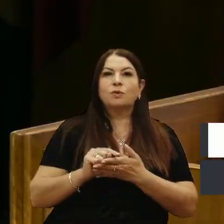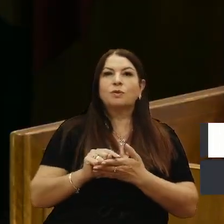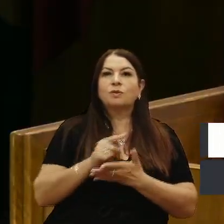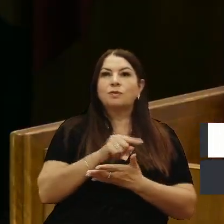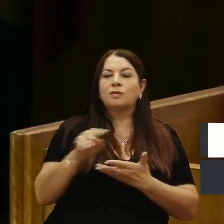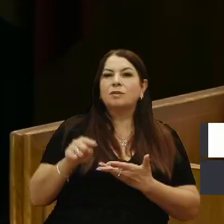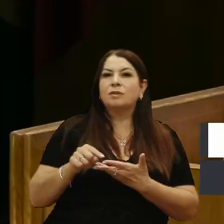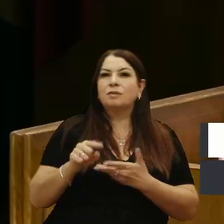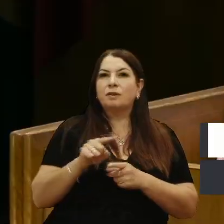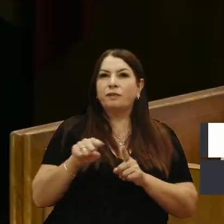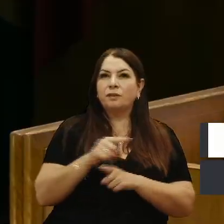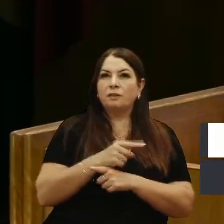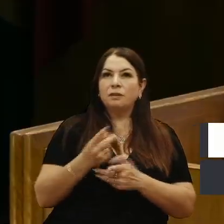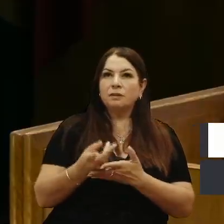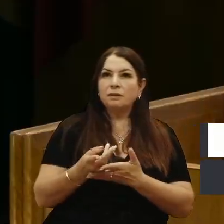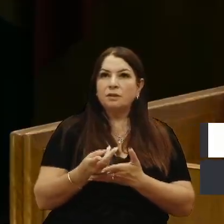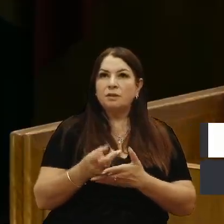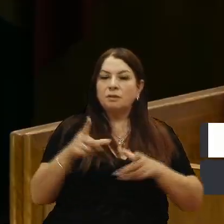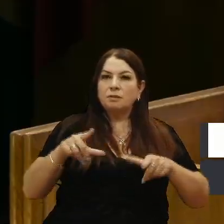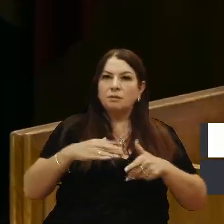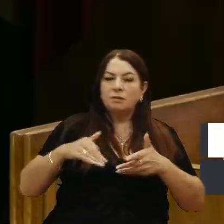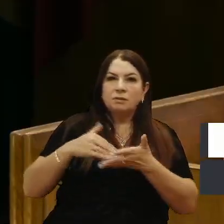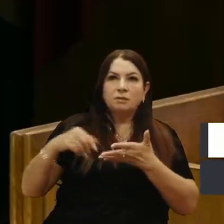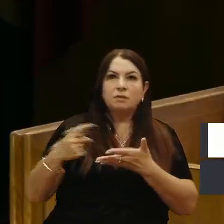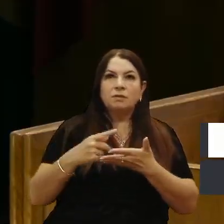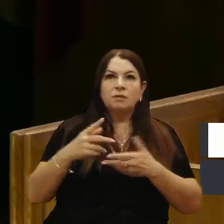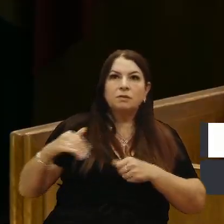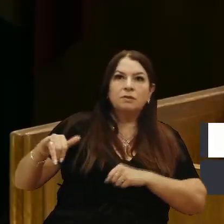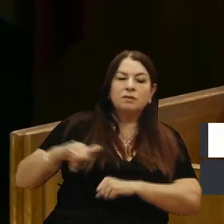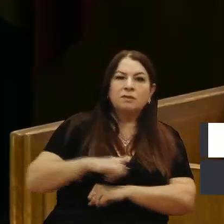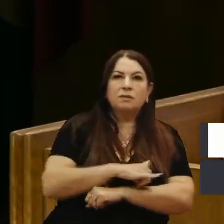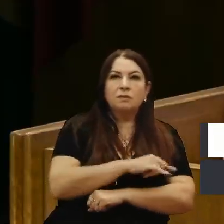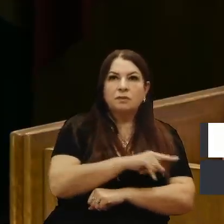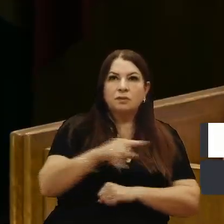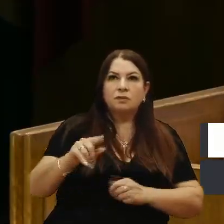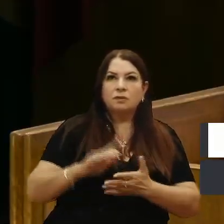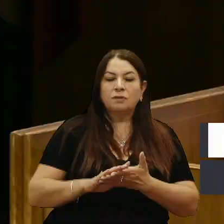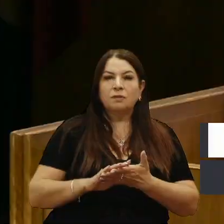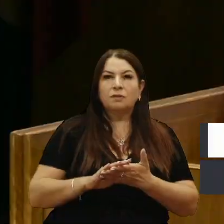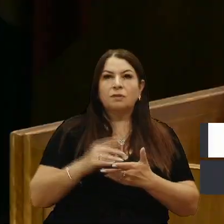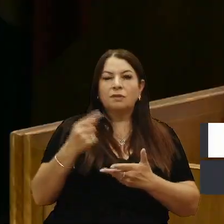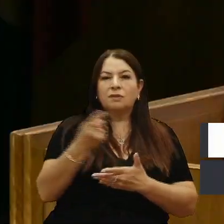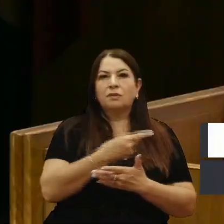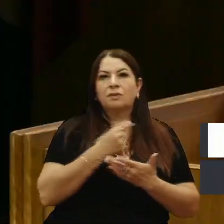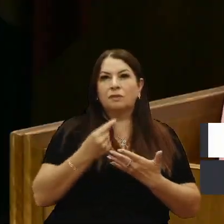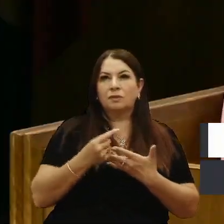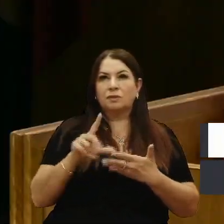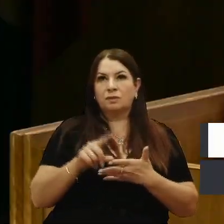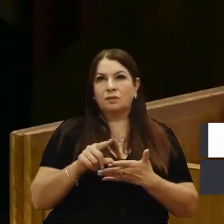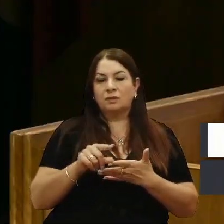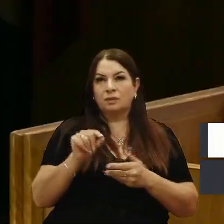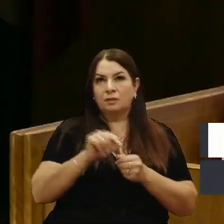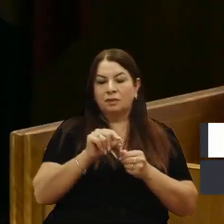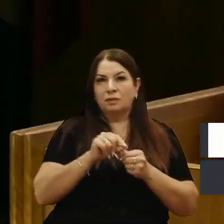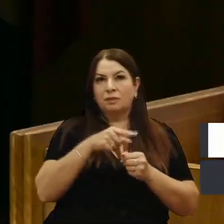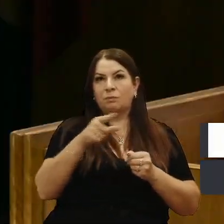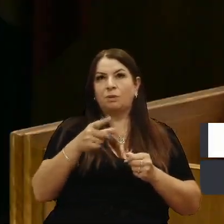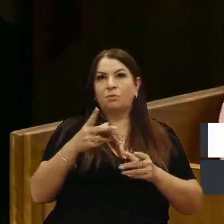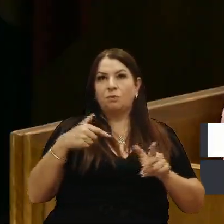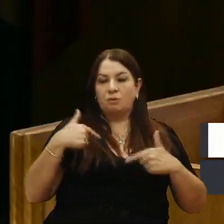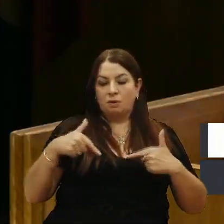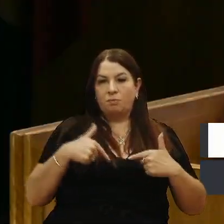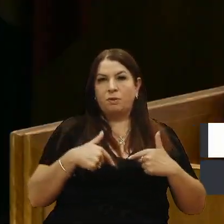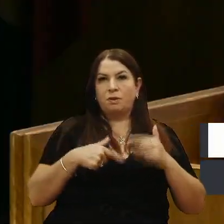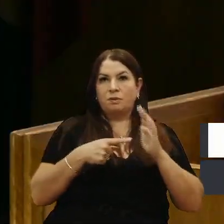benesses dos seus gabinetes, de pegar avião, de ter auxílio paletó, o que nós temos aqui é muito trabalho e